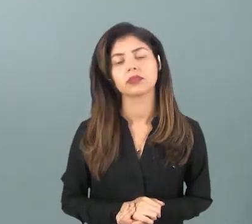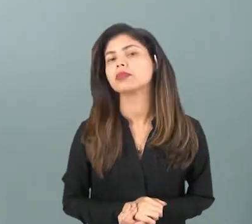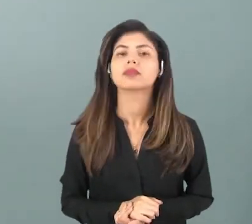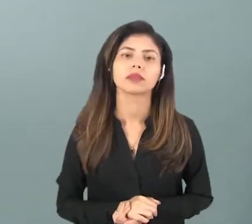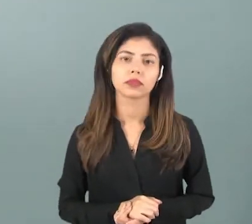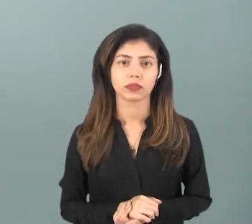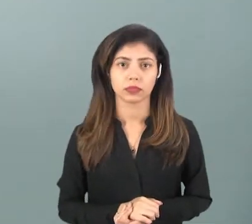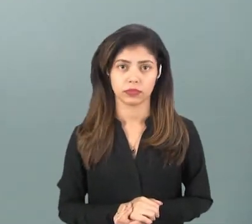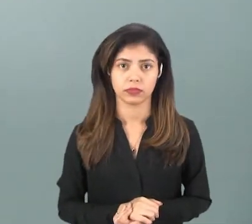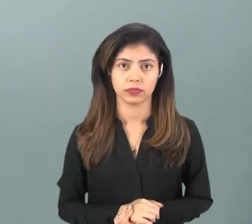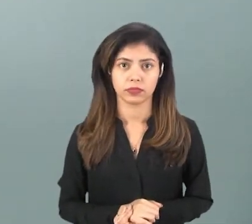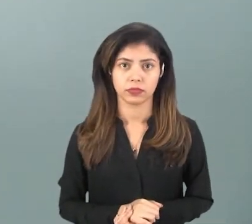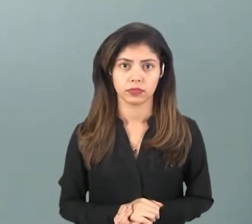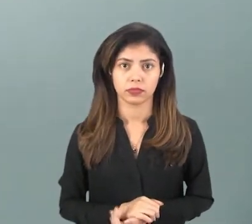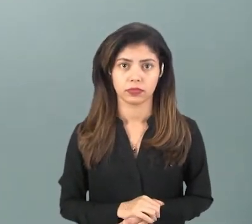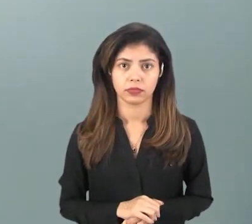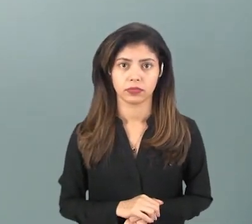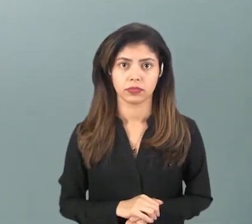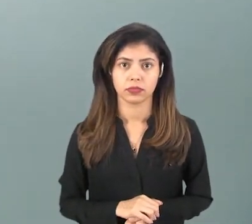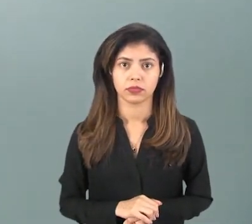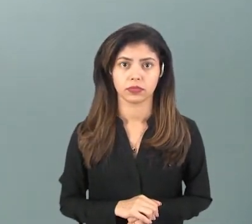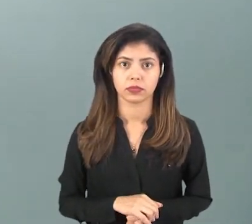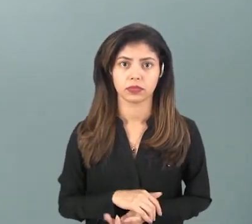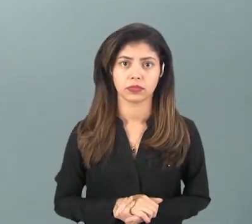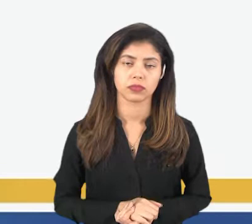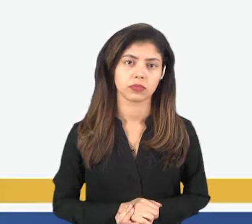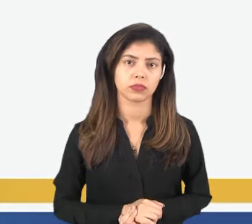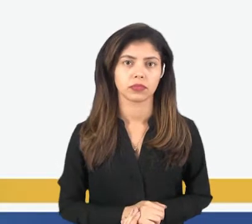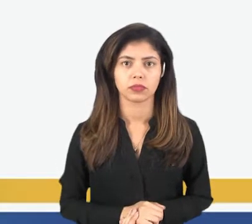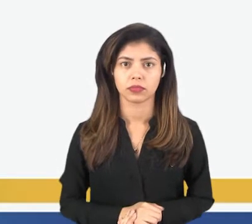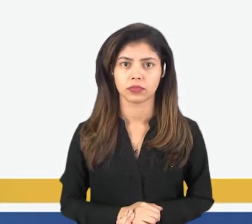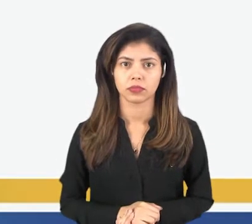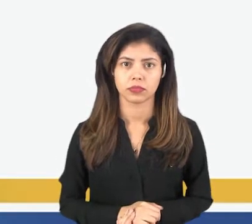foi composto, tá bom? Vamos lá, continue comigo aí na telinha.